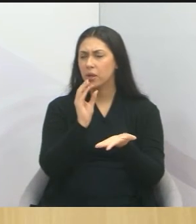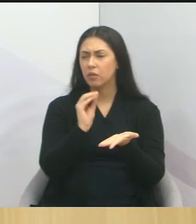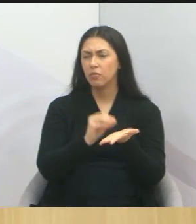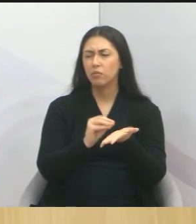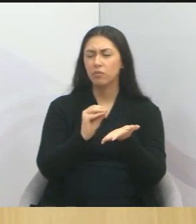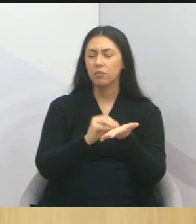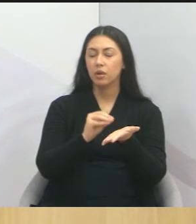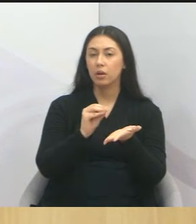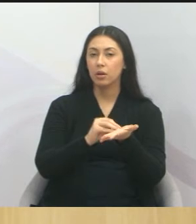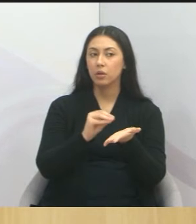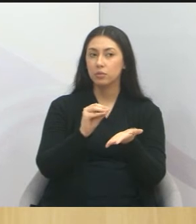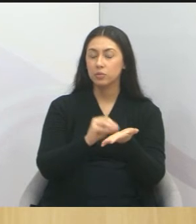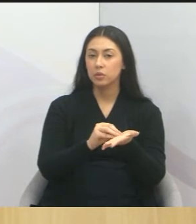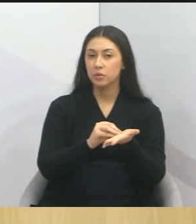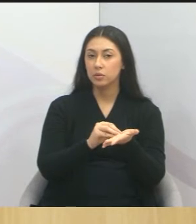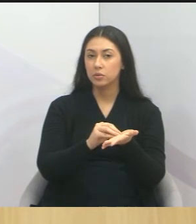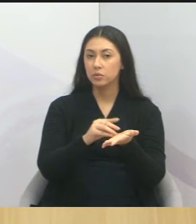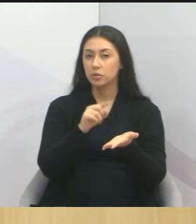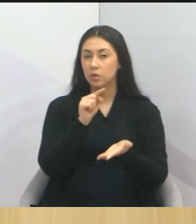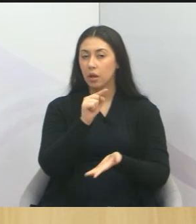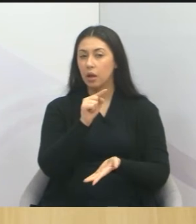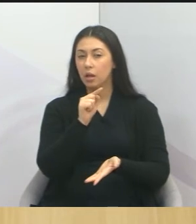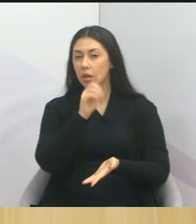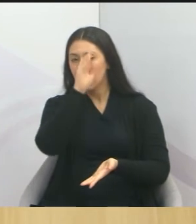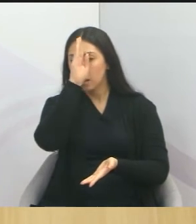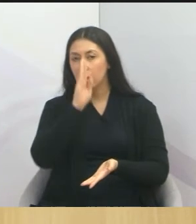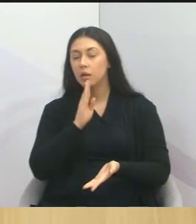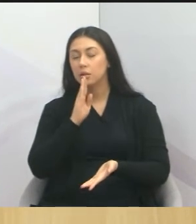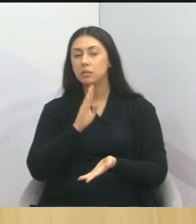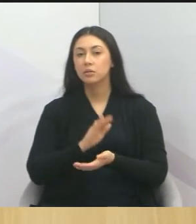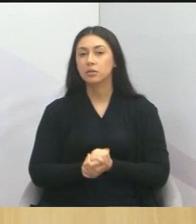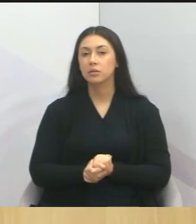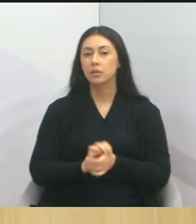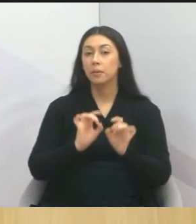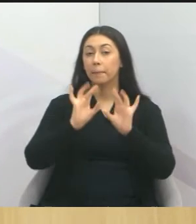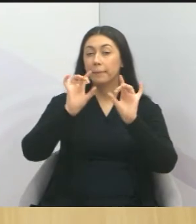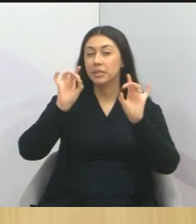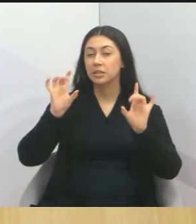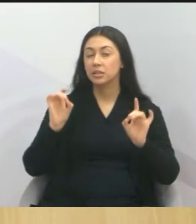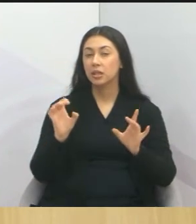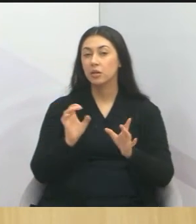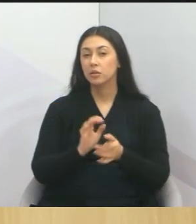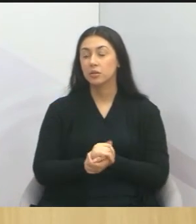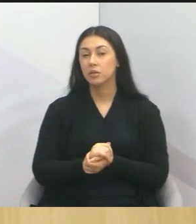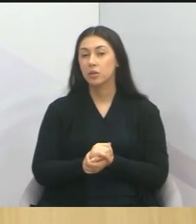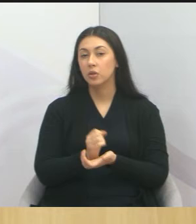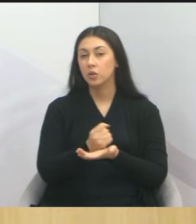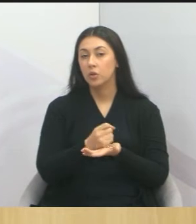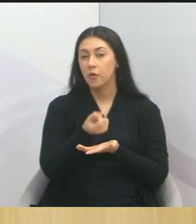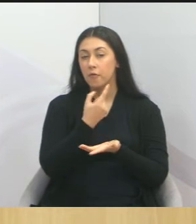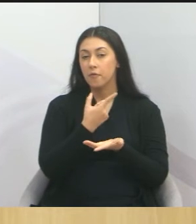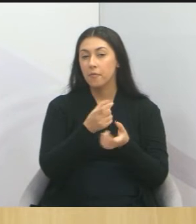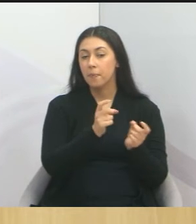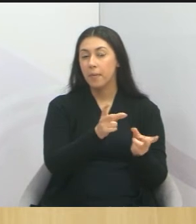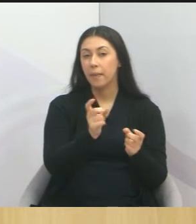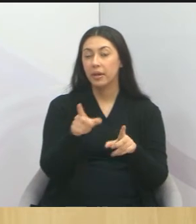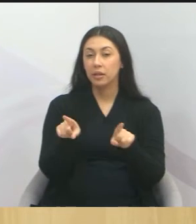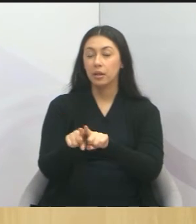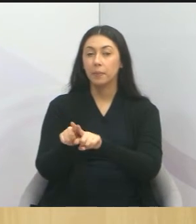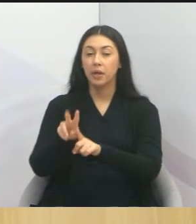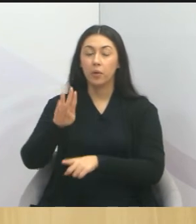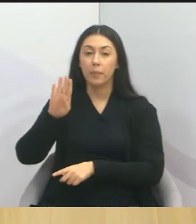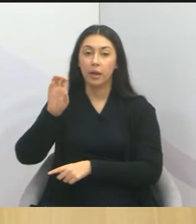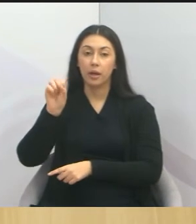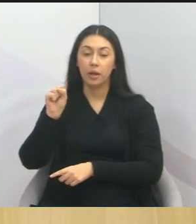padronizados fornecidos pela Rede Pública de saúde Especialmente na farmácia da cidade e nas unidades básicas